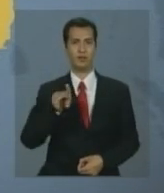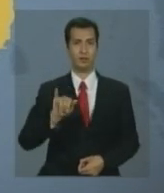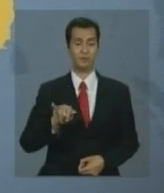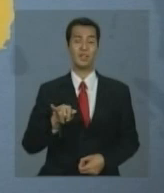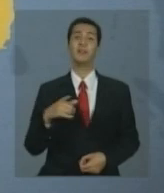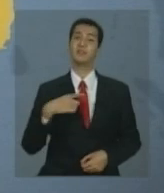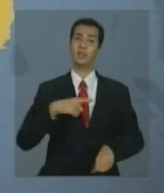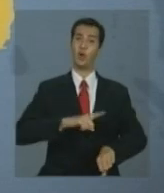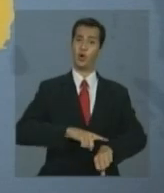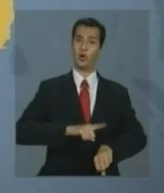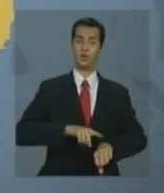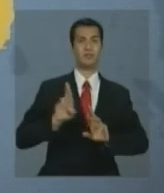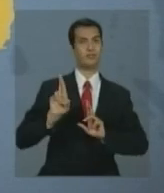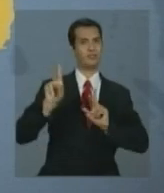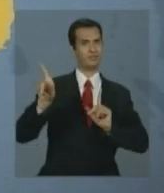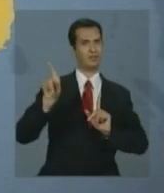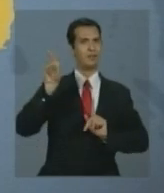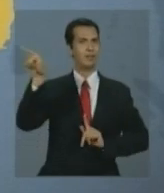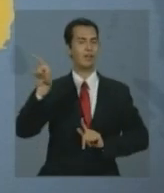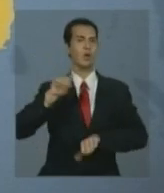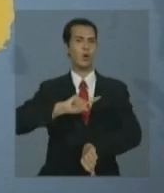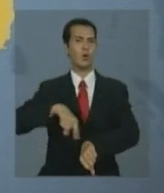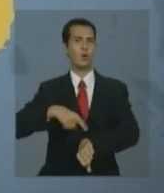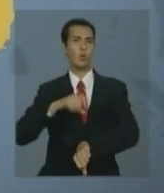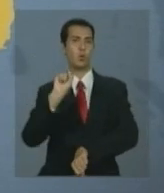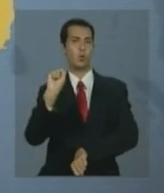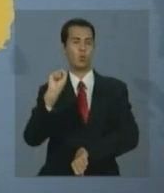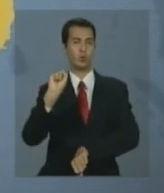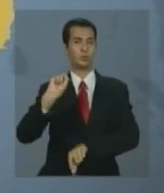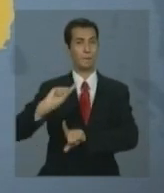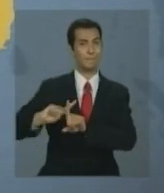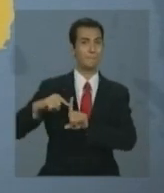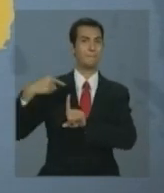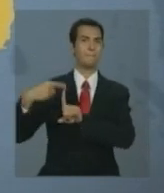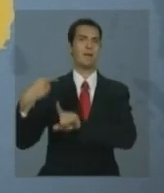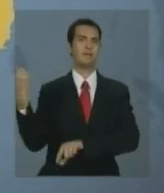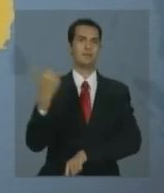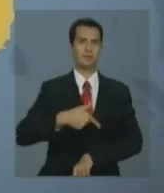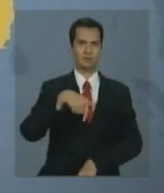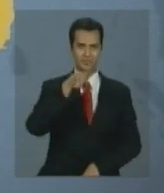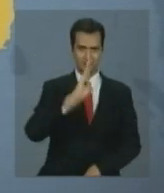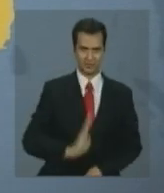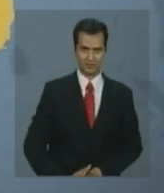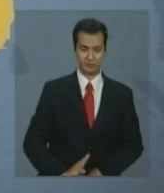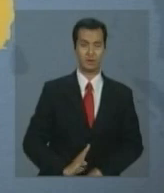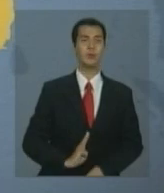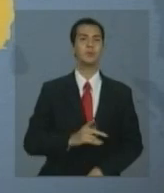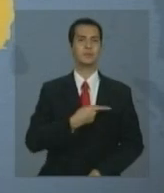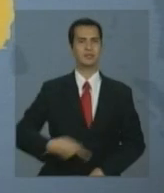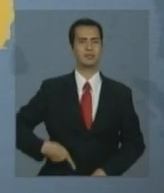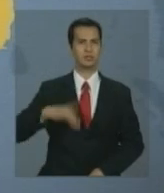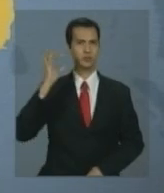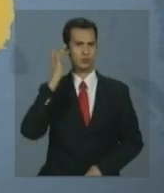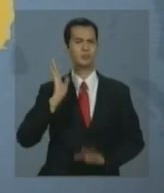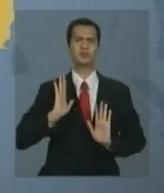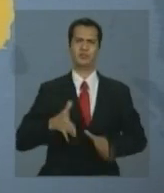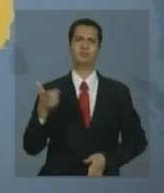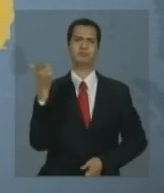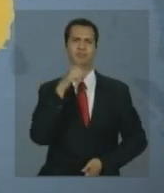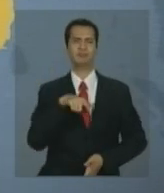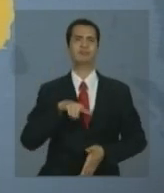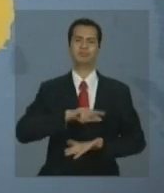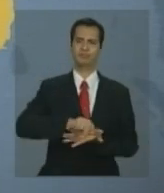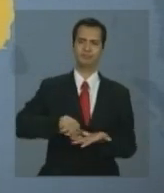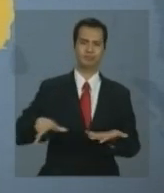Índia são 8 horas e meia a mais que no Brasil, a presidenta Dilma Rousseff já está com a agenda bem adiantada. Nesse momento, ela acabou